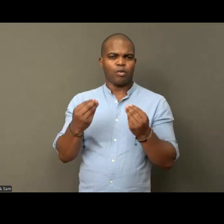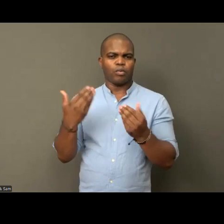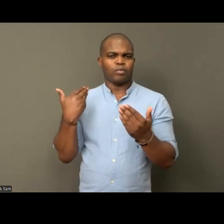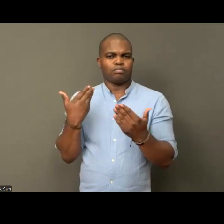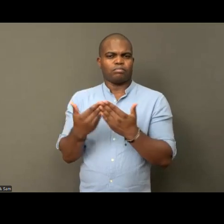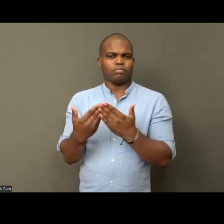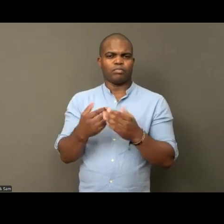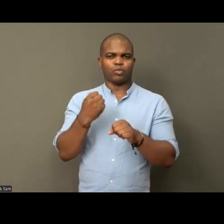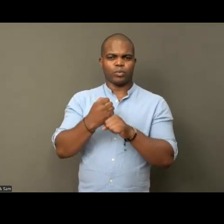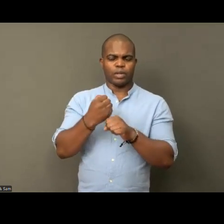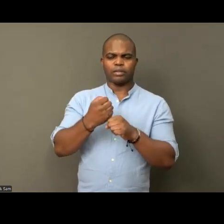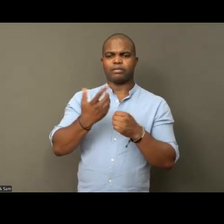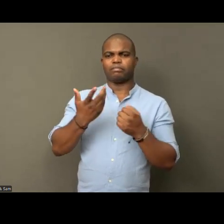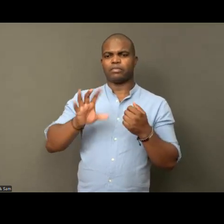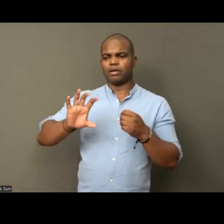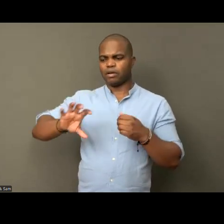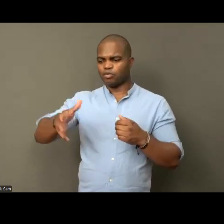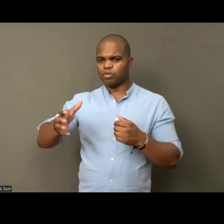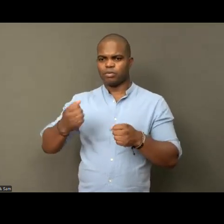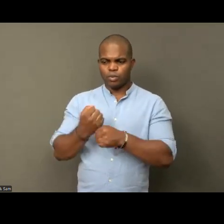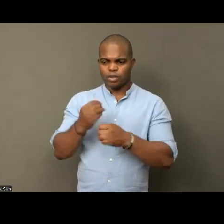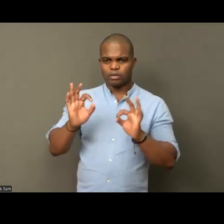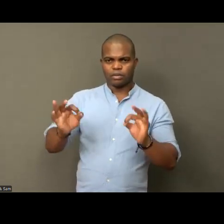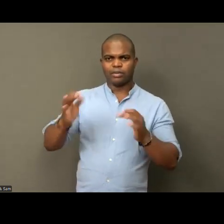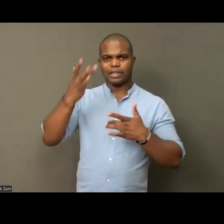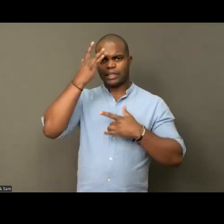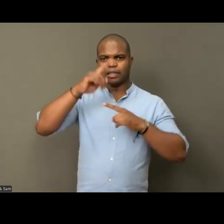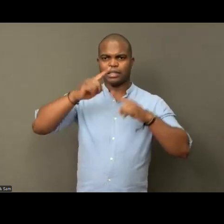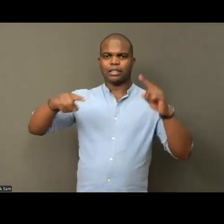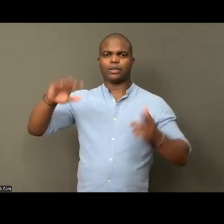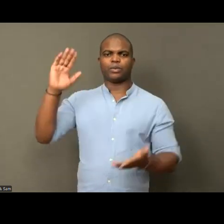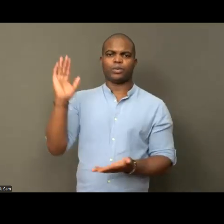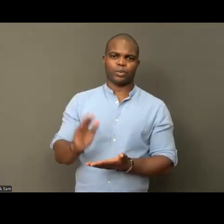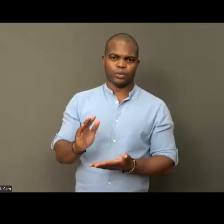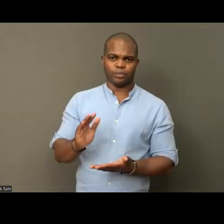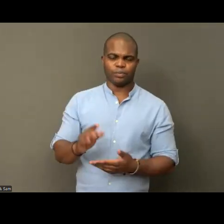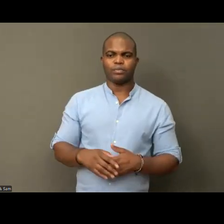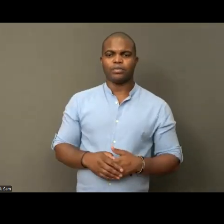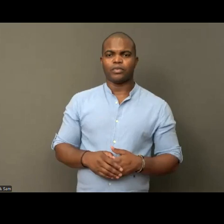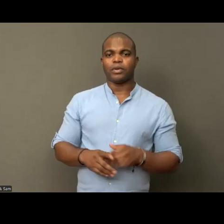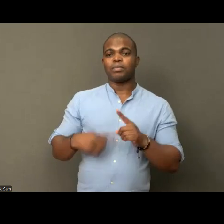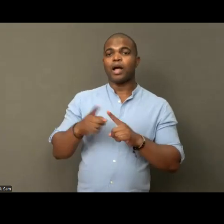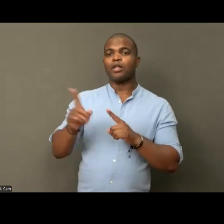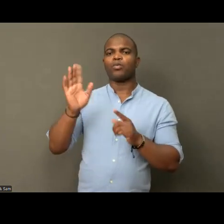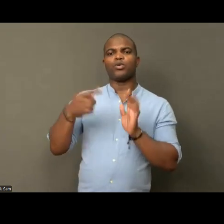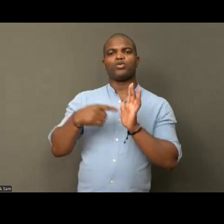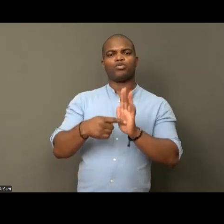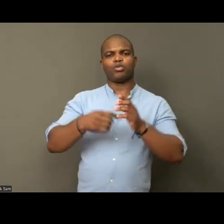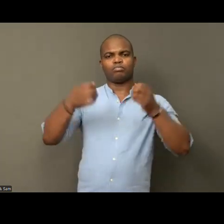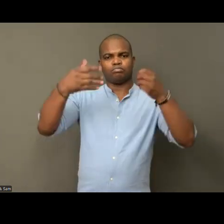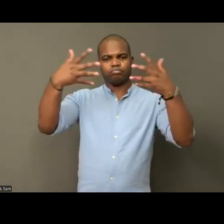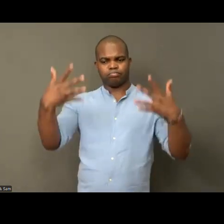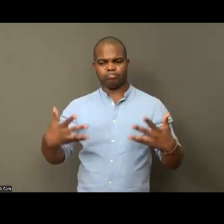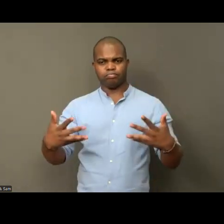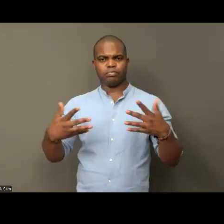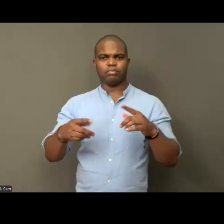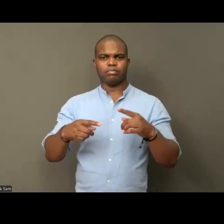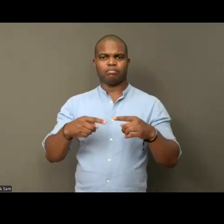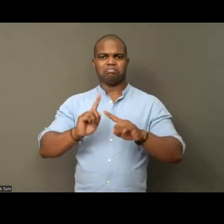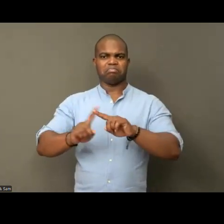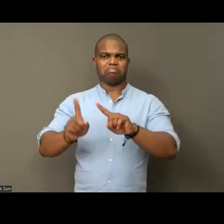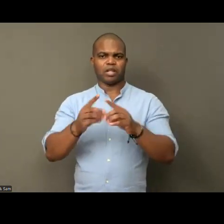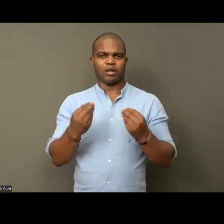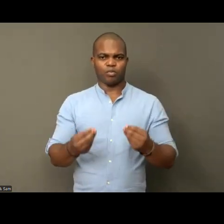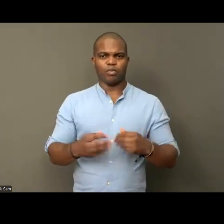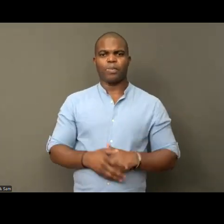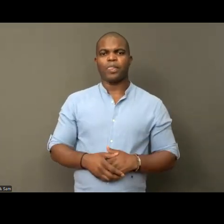dados regionais para monitorar os indicadores de eliminação e o processo em direção às